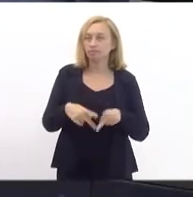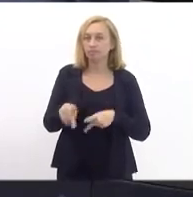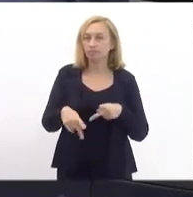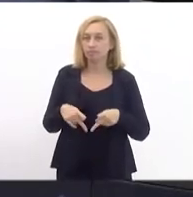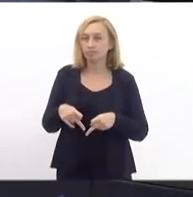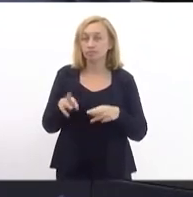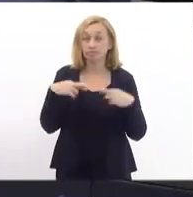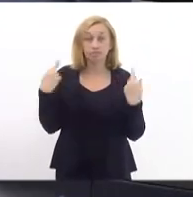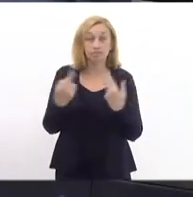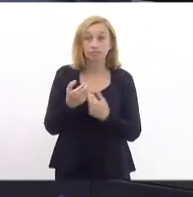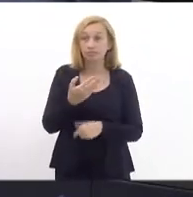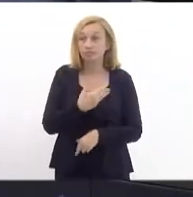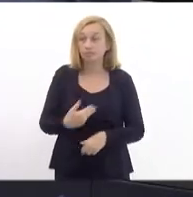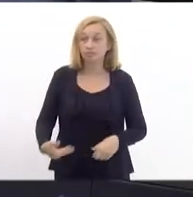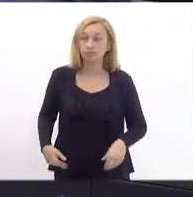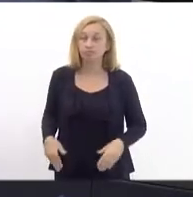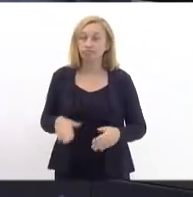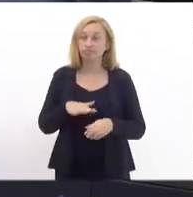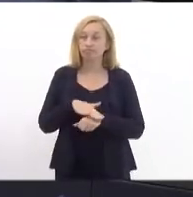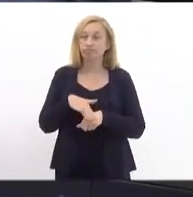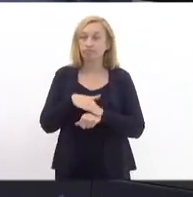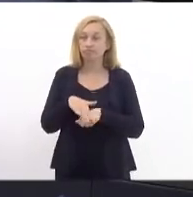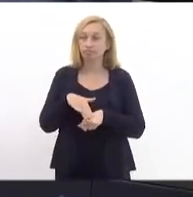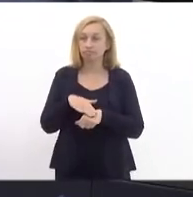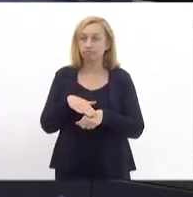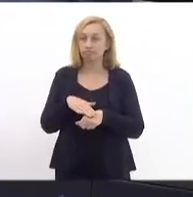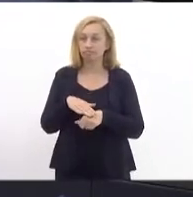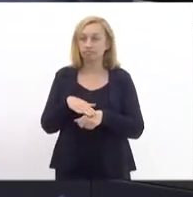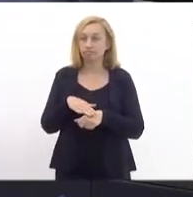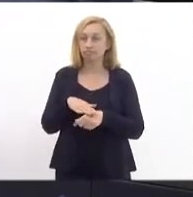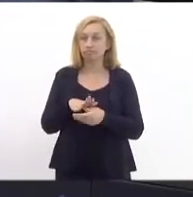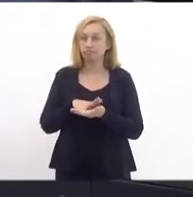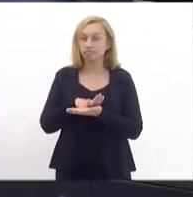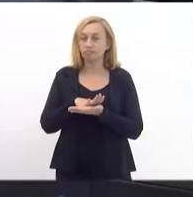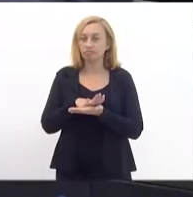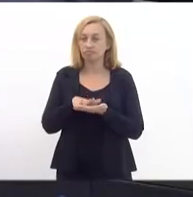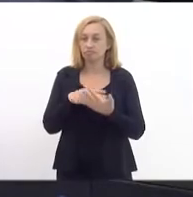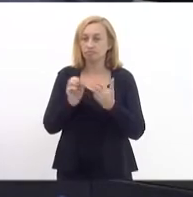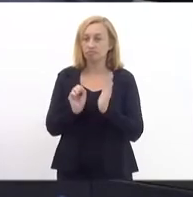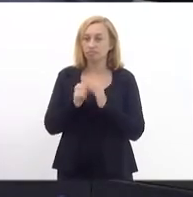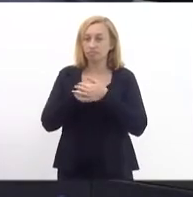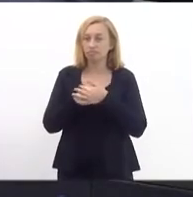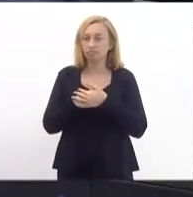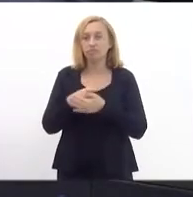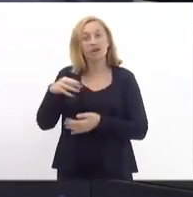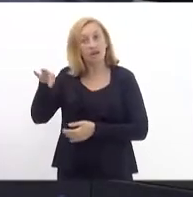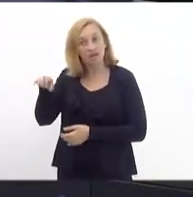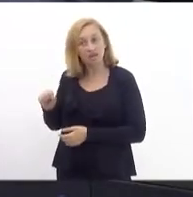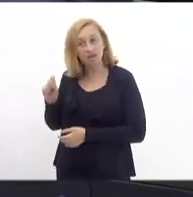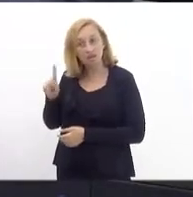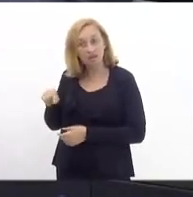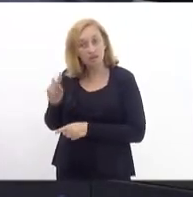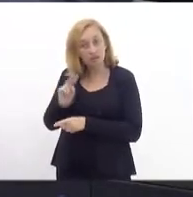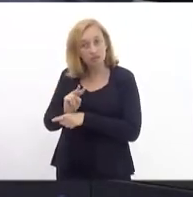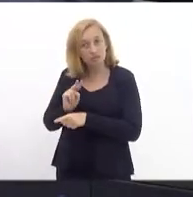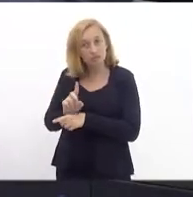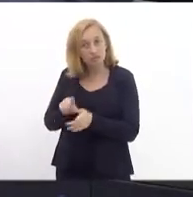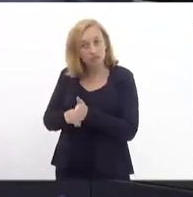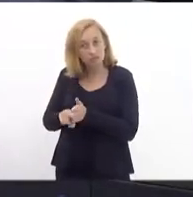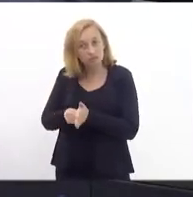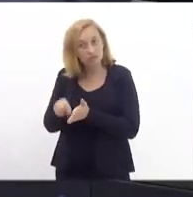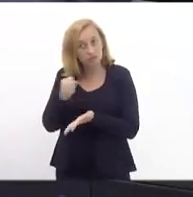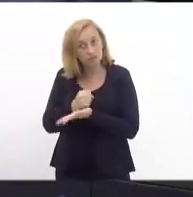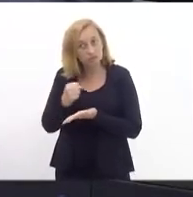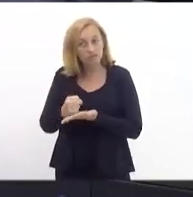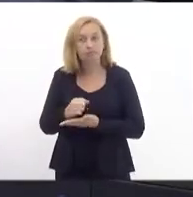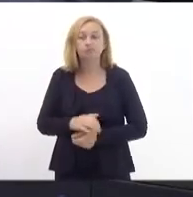nada escondido. E a agência, ela é a fiscal do contrato.